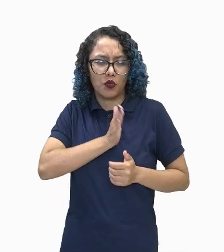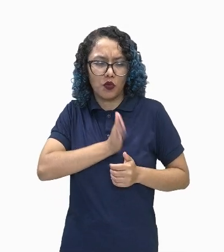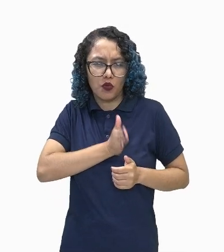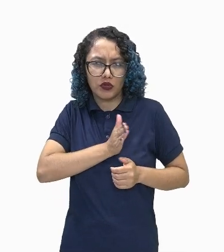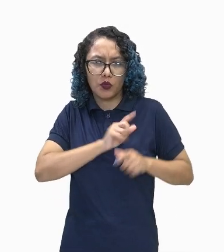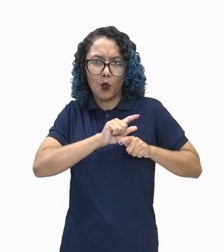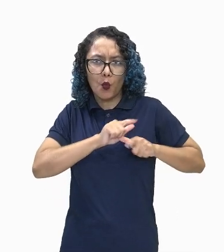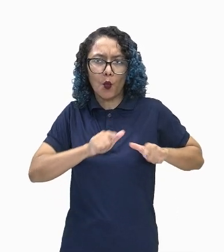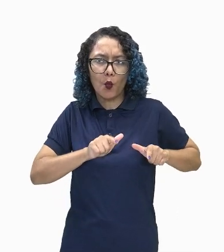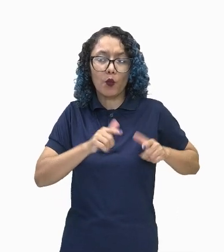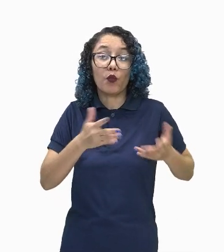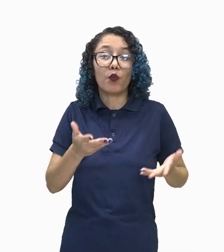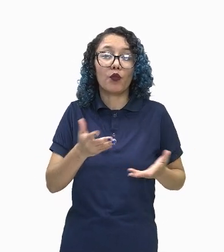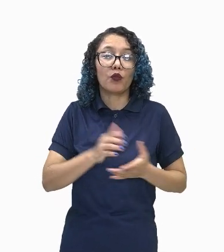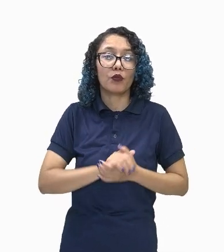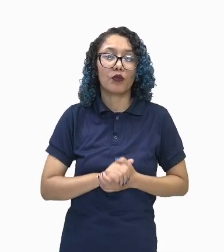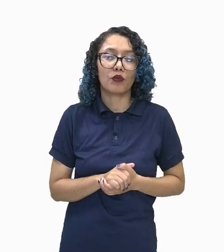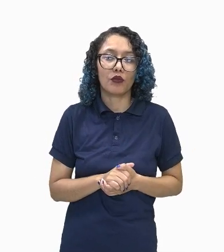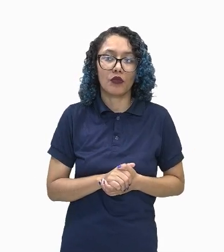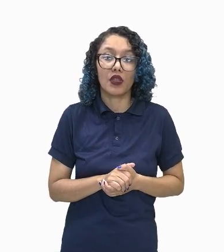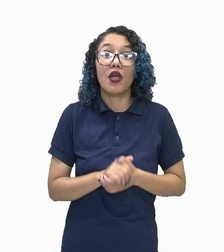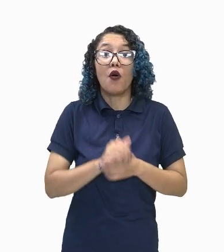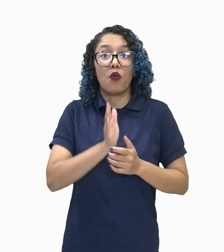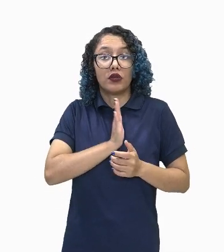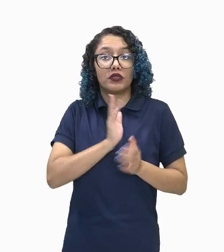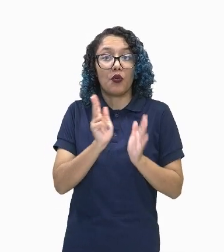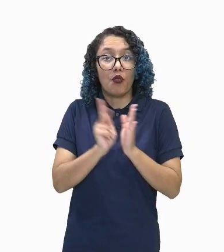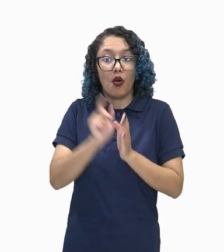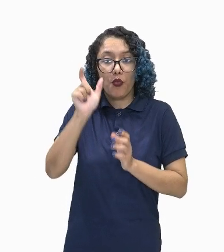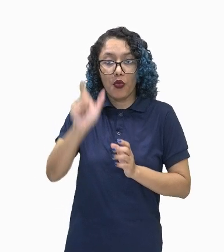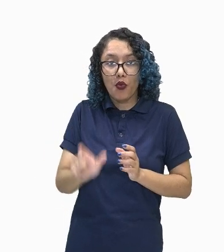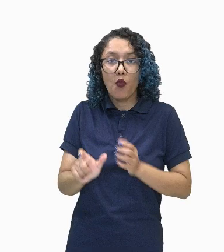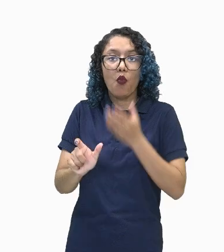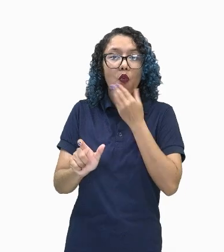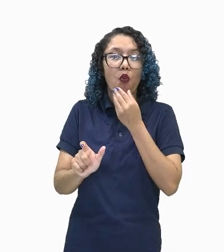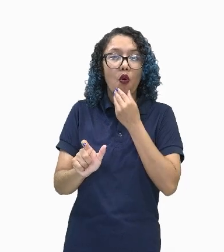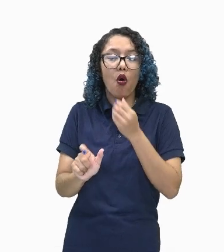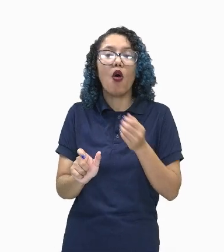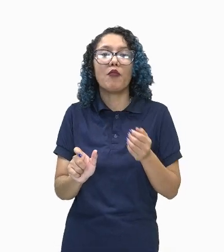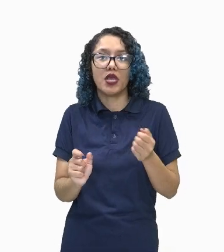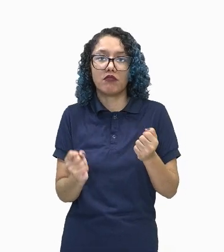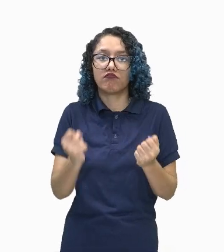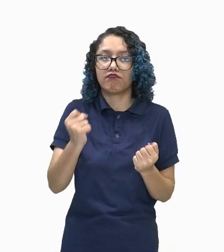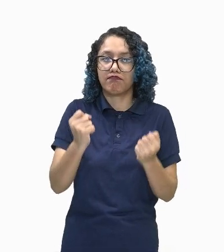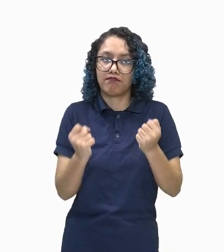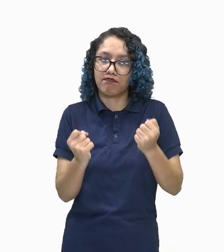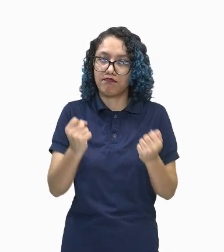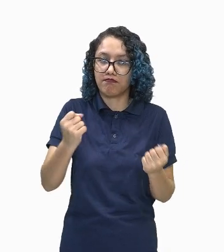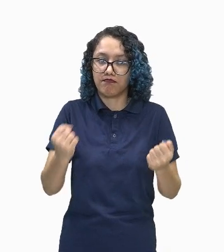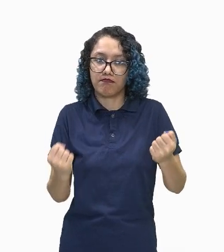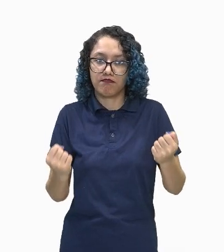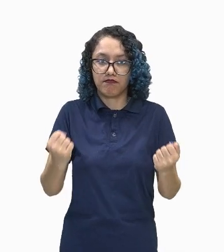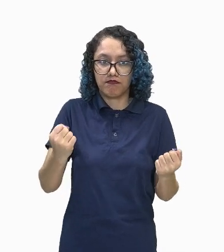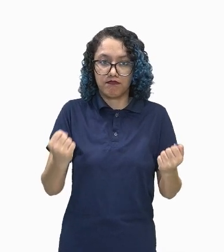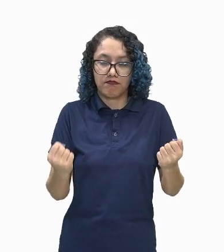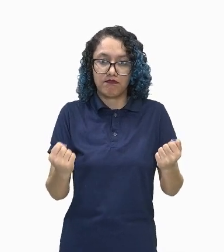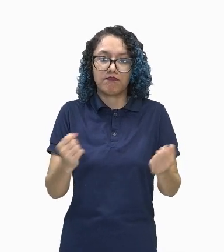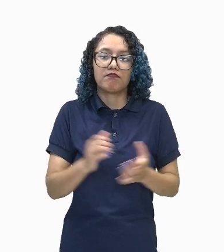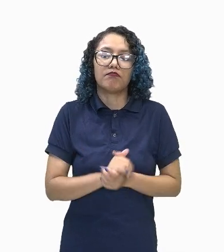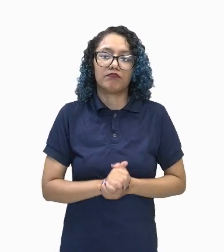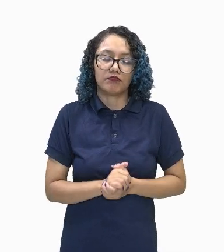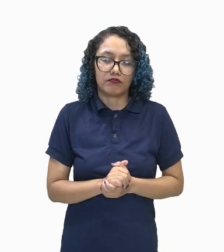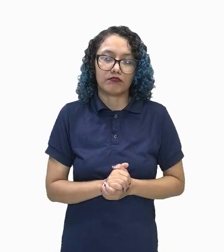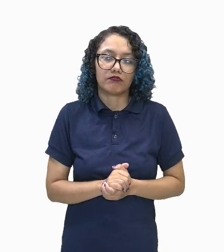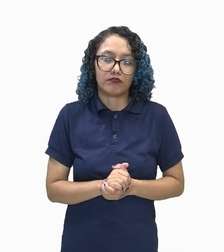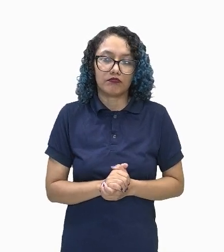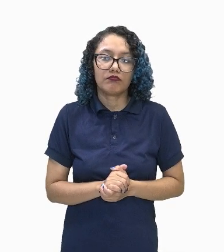O caminhoneiro, né? Então, os pneus estão cheios, que é claro que ele tem que se deslocar